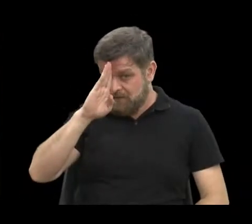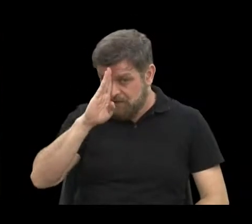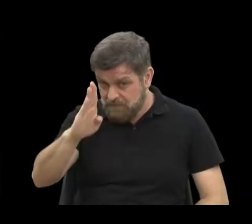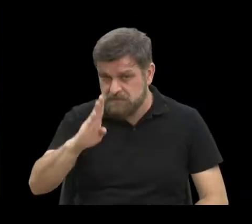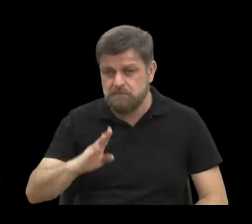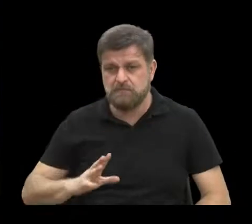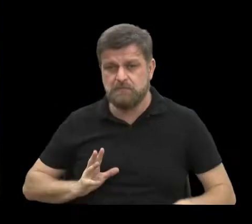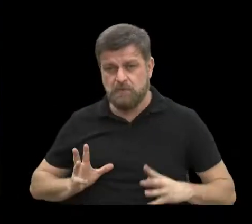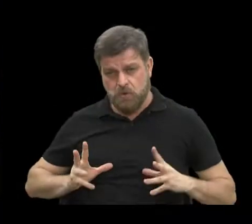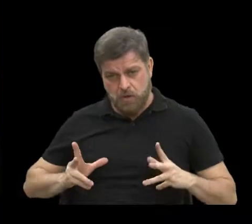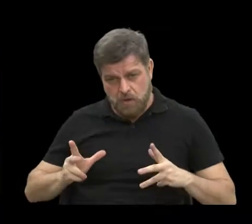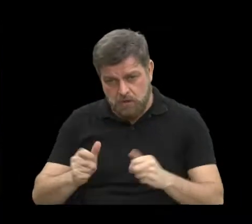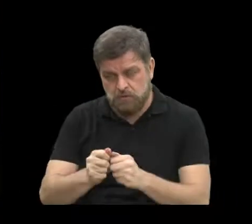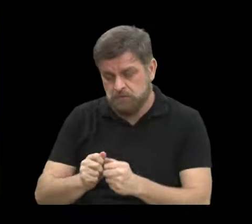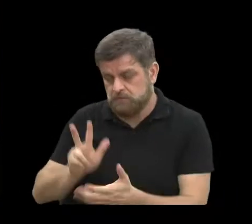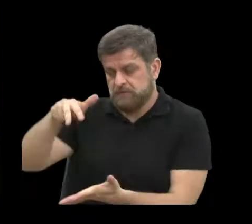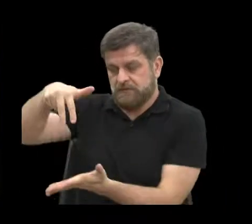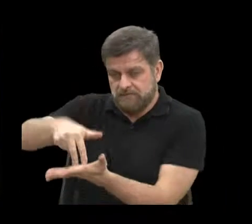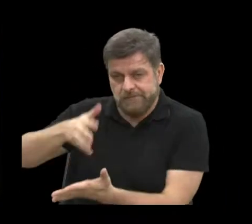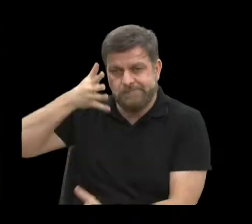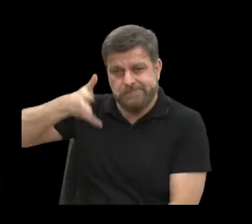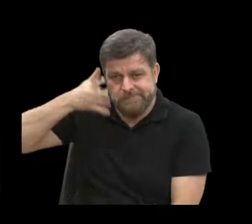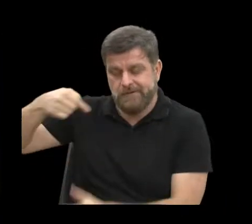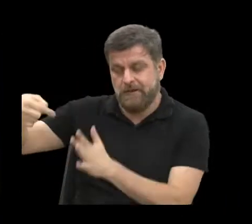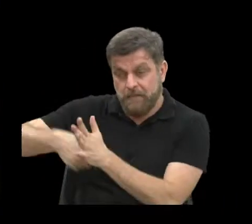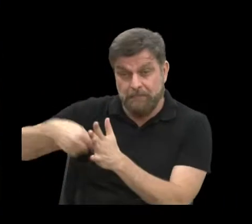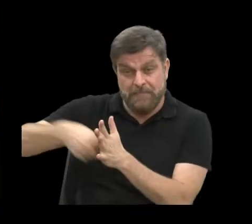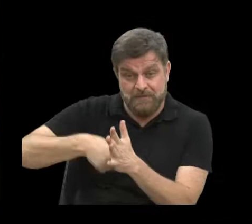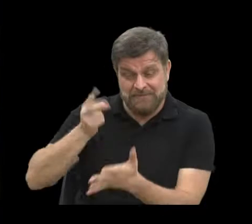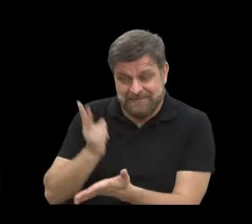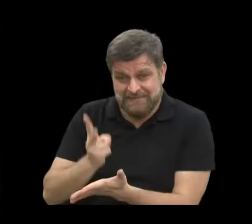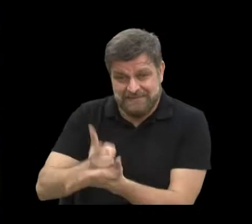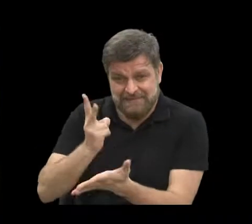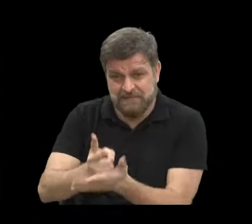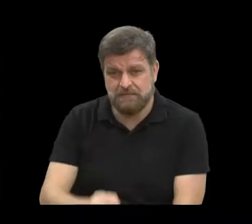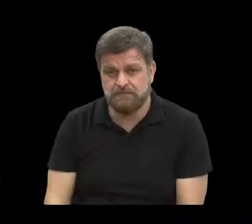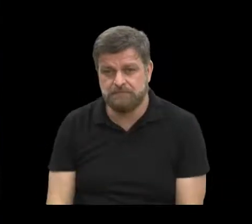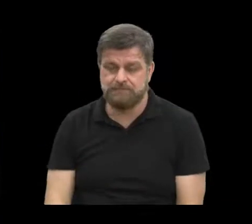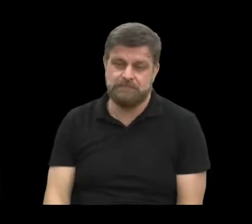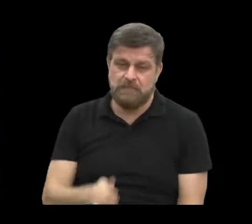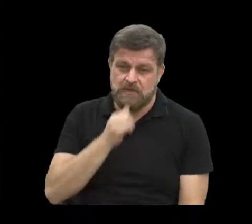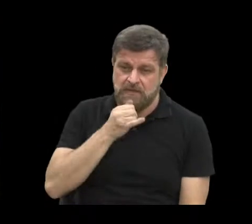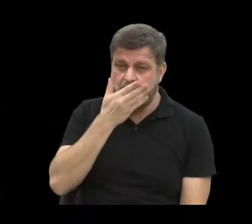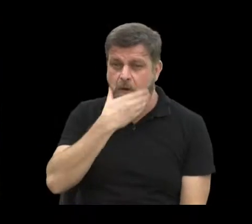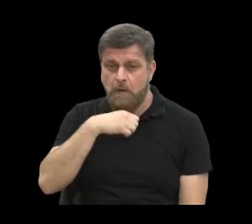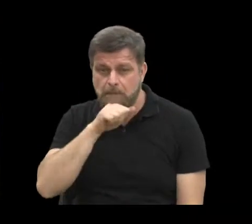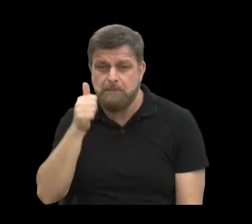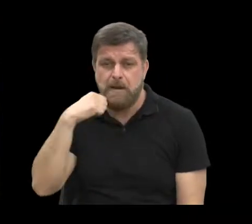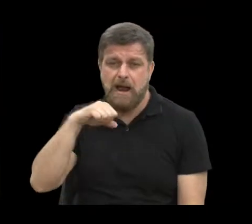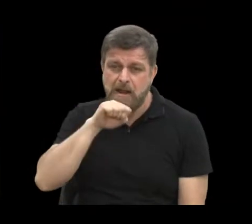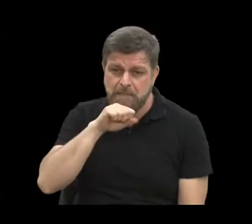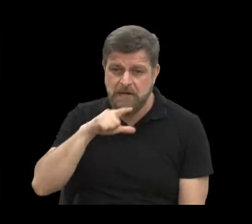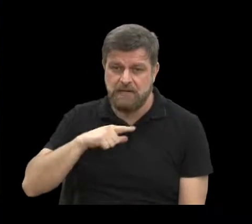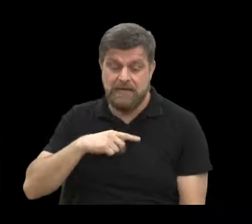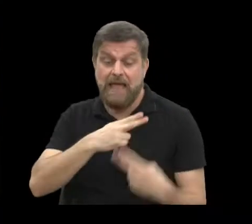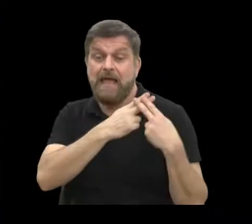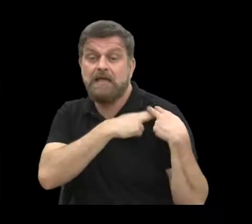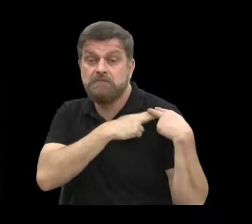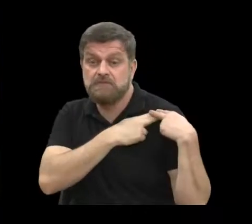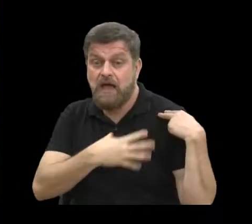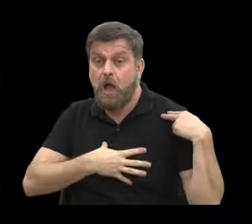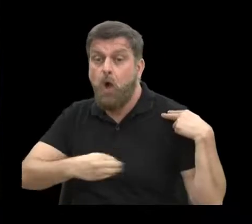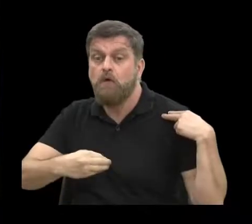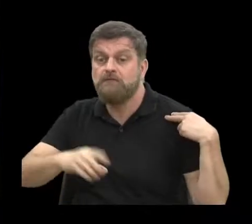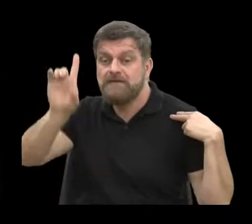que todo evento praticamente alguém me pergunta, né? Eu sou pai, mãe, responsável por uma pessoa com deficiência,